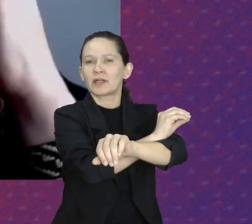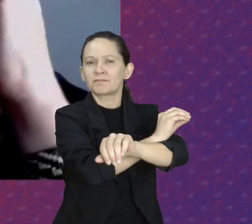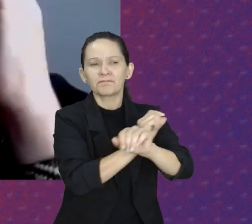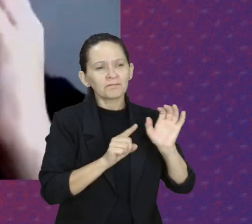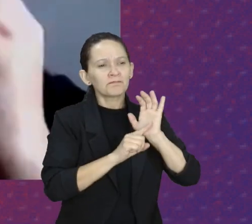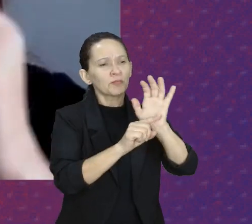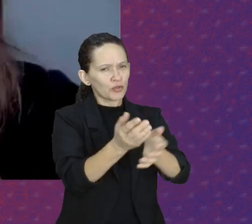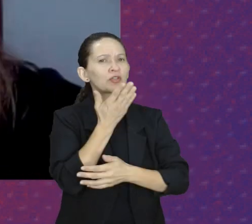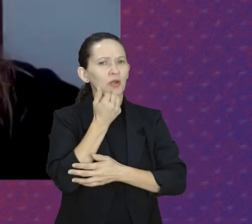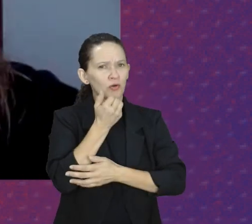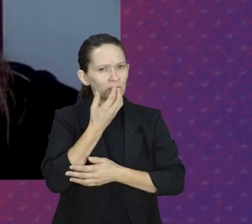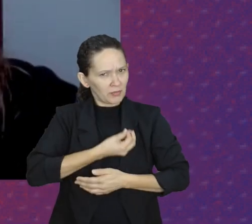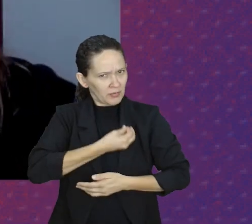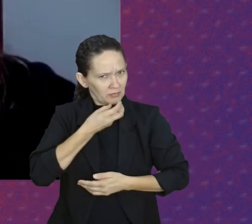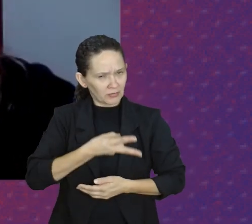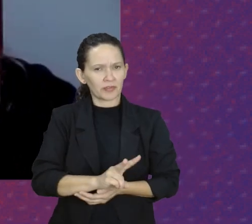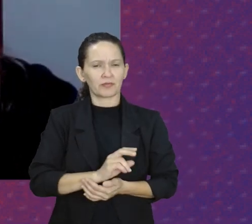se alimentar.